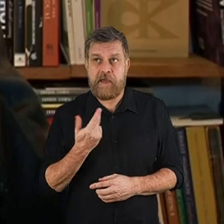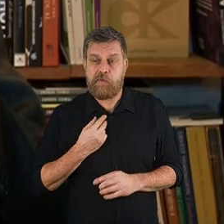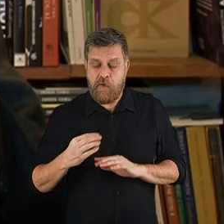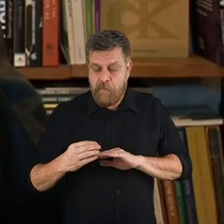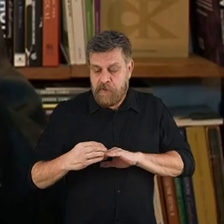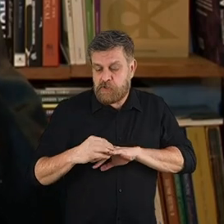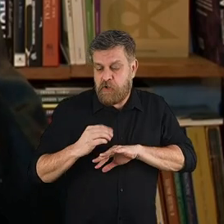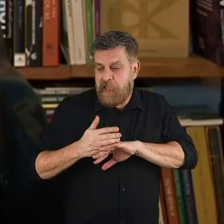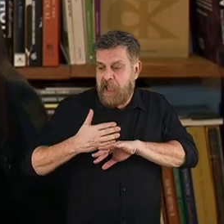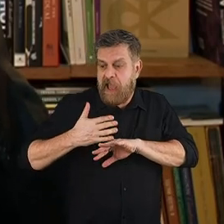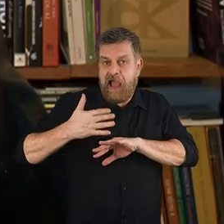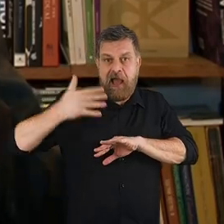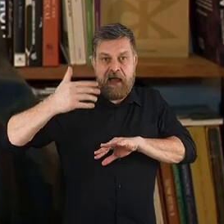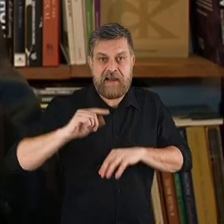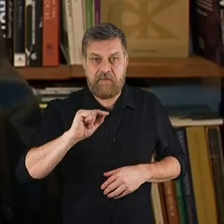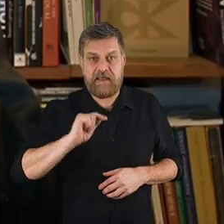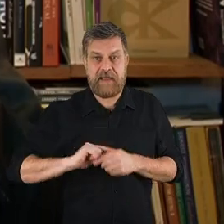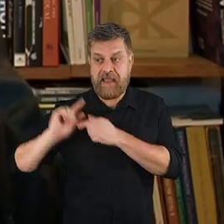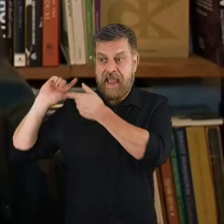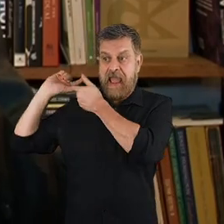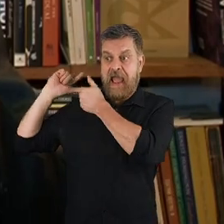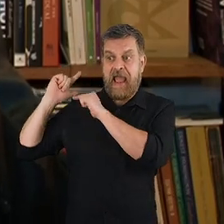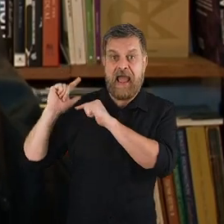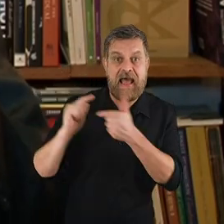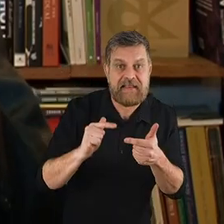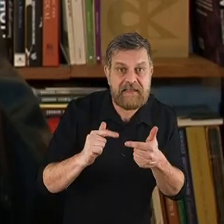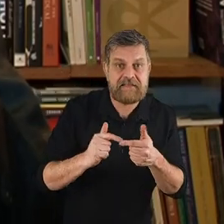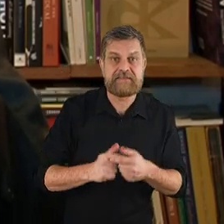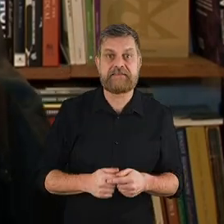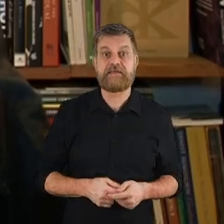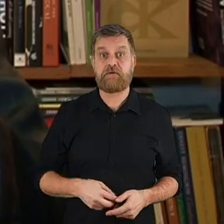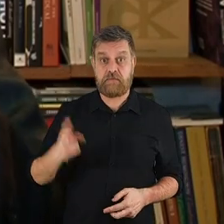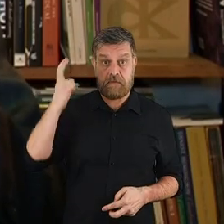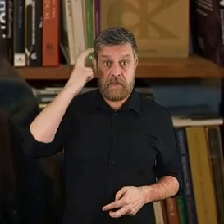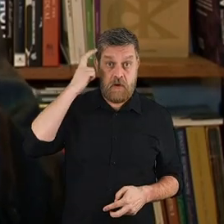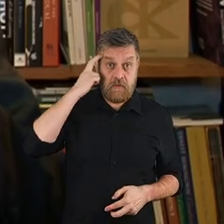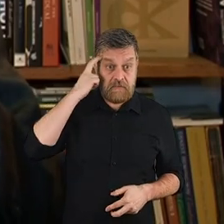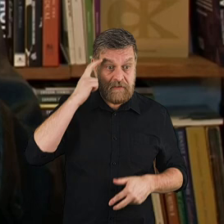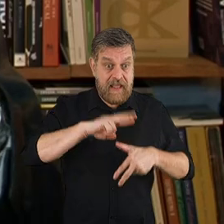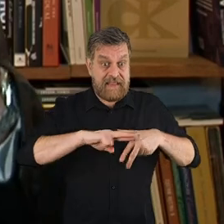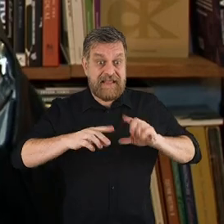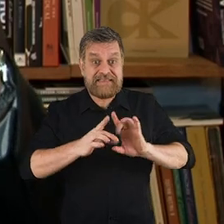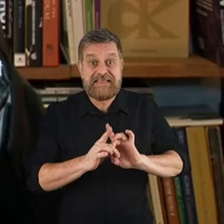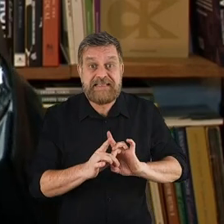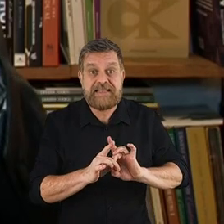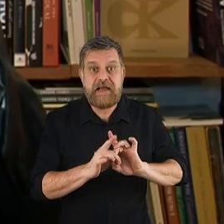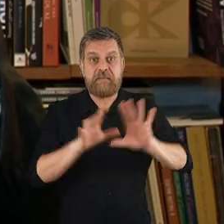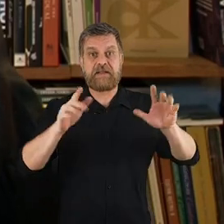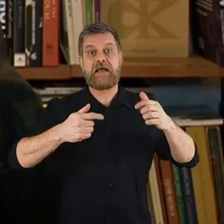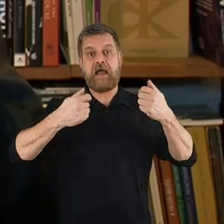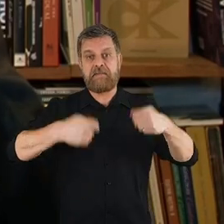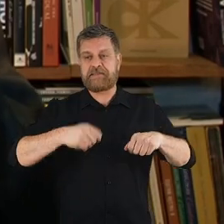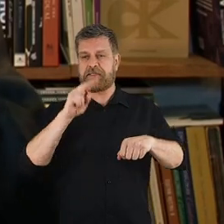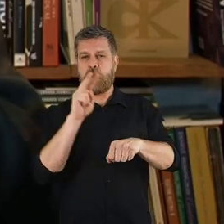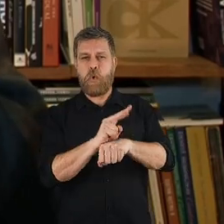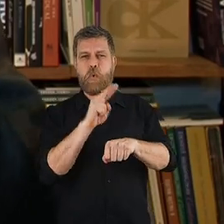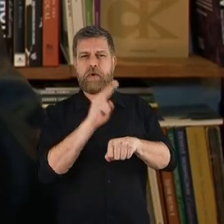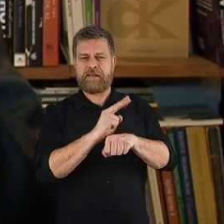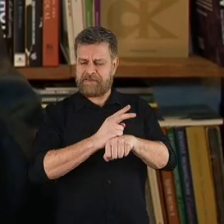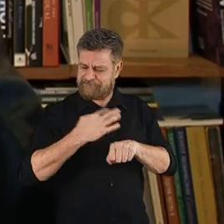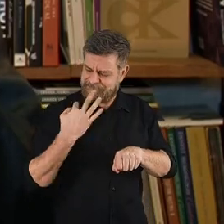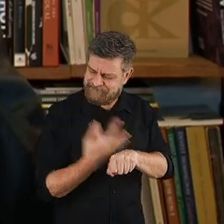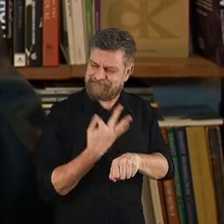rara, que é a tradição da tolerância, do pluralismo e das liberdades, que deve ser preservada a